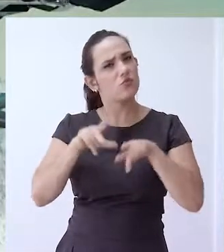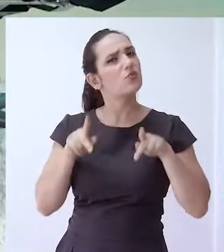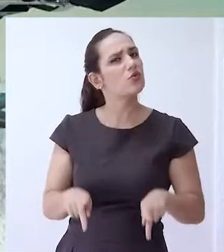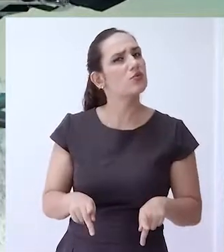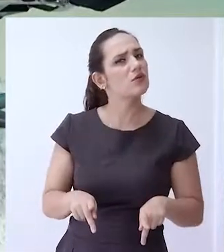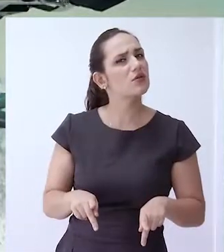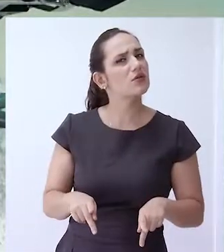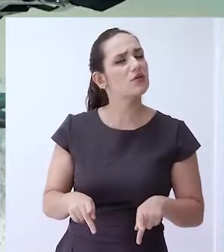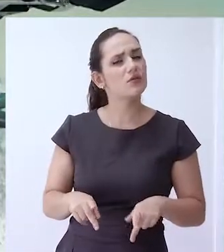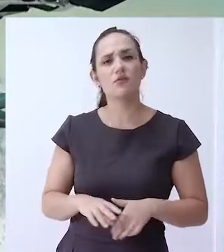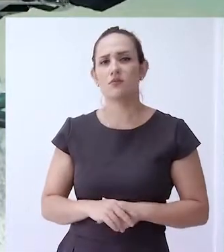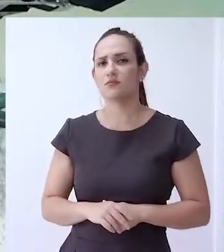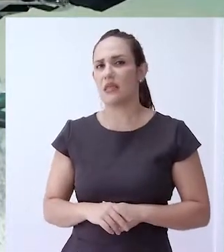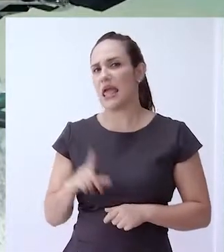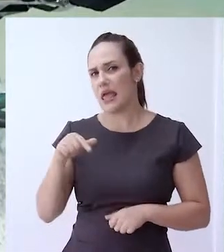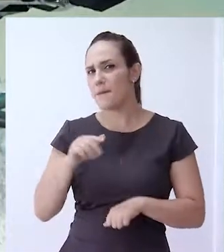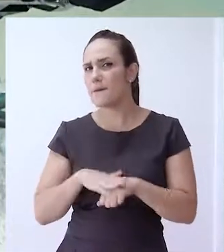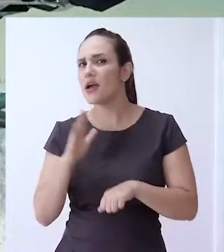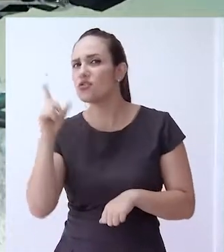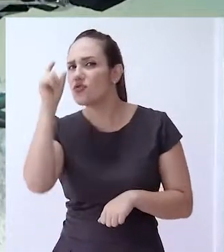do defensor?